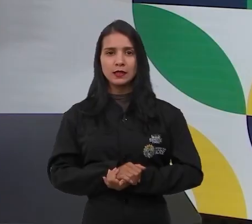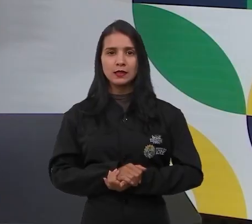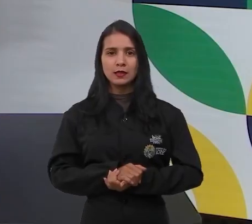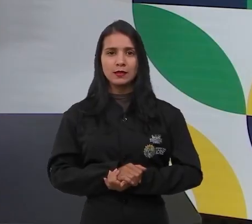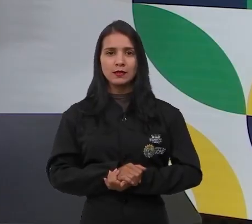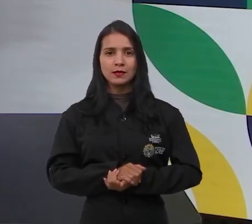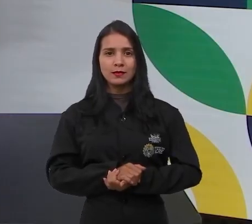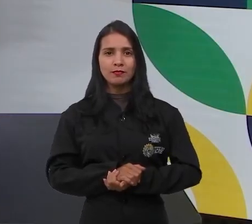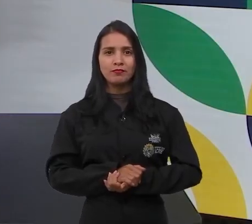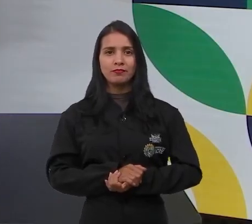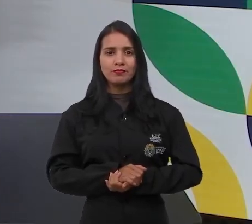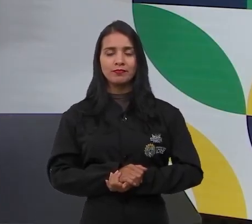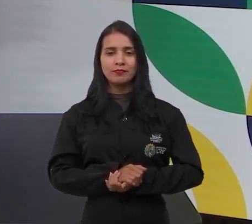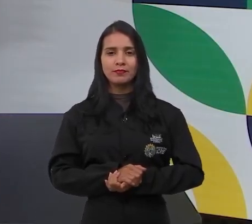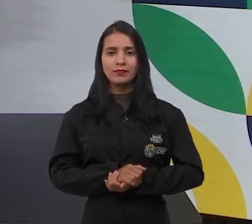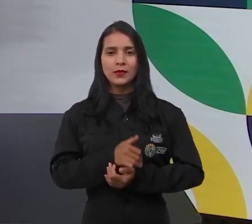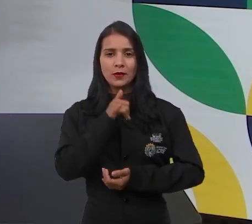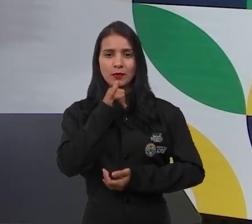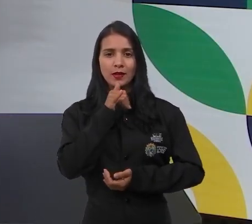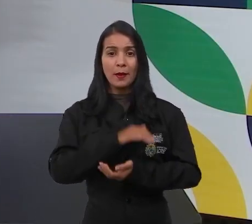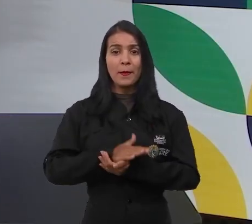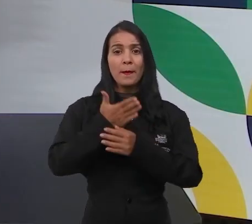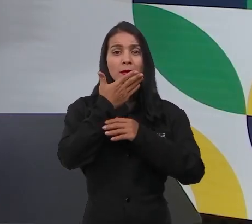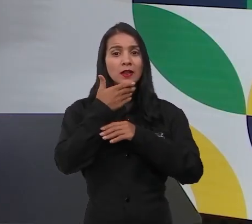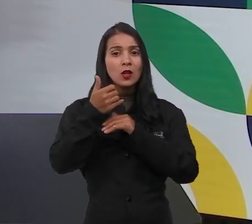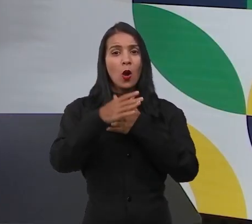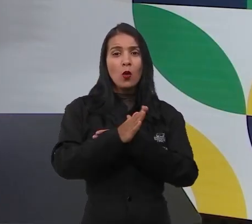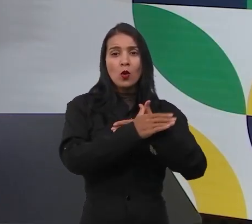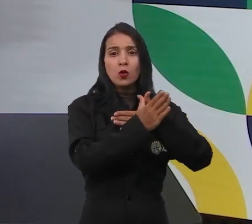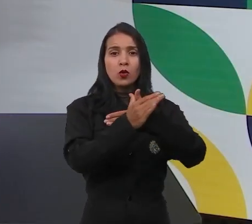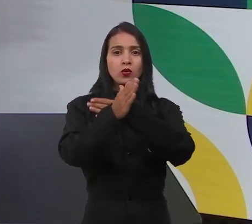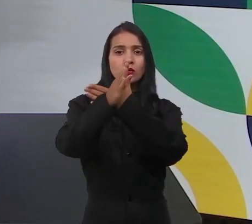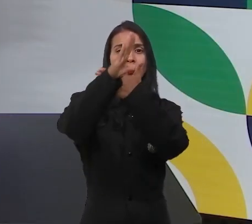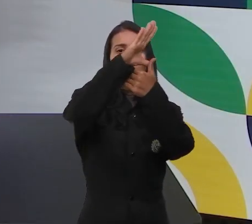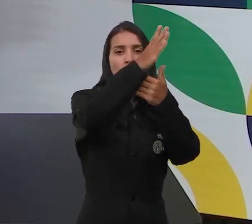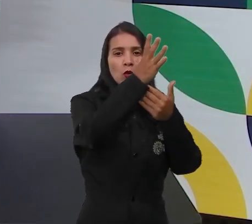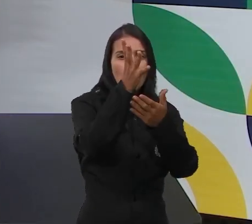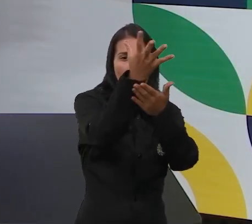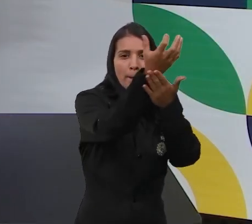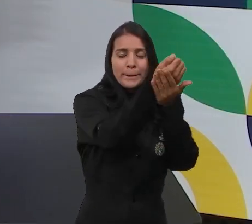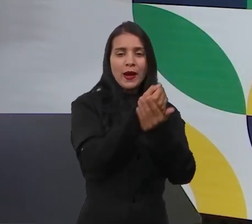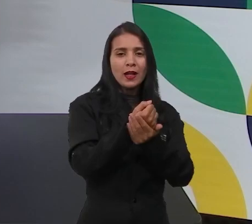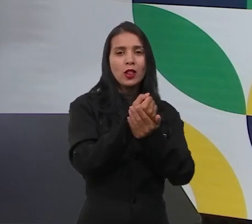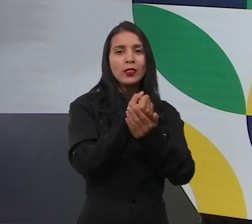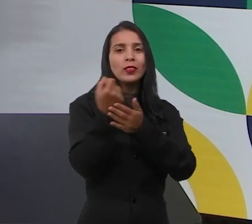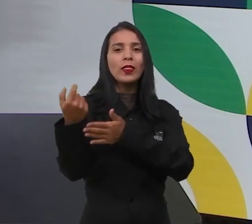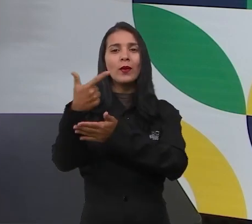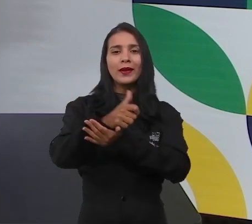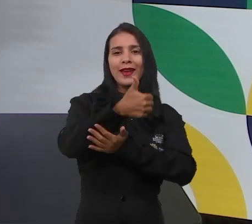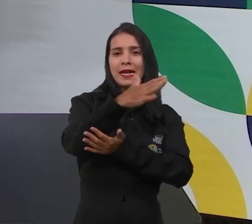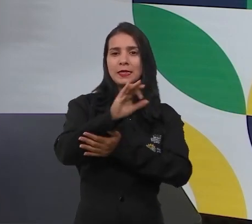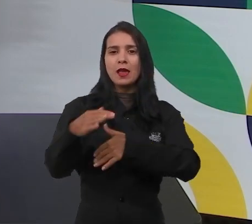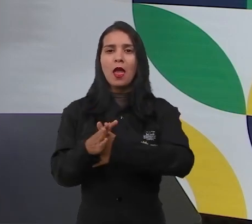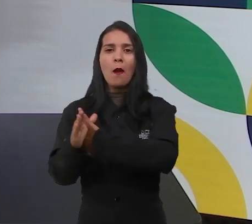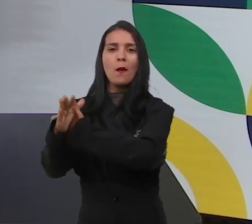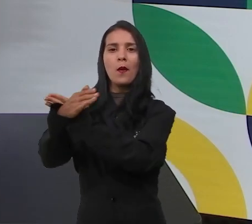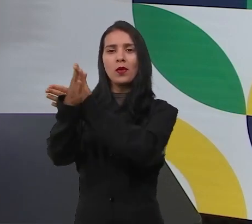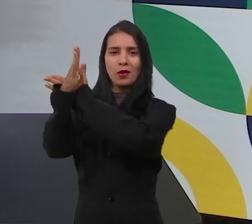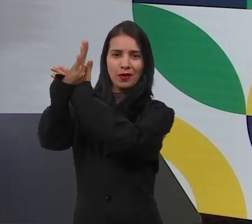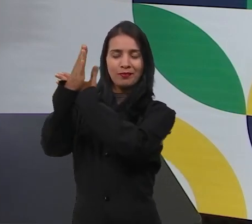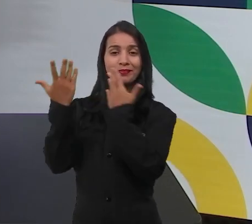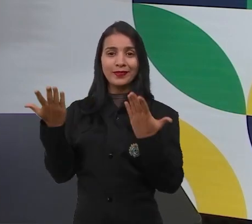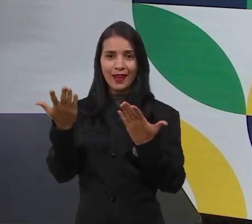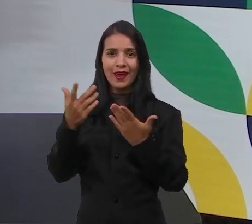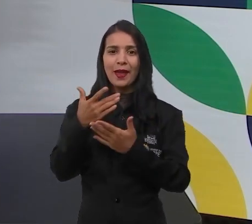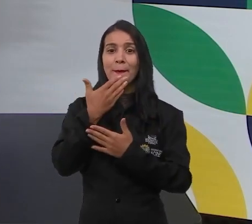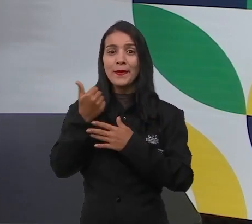100 volando. Que é mais vale um pássaro na mão do que 100 voando, é uma expressão popular, um refrão, um provérbio, que